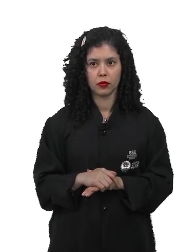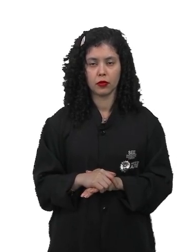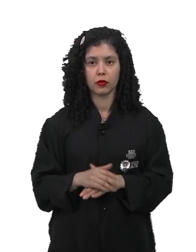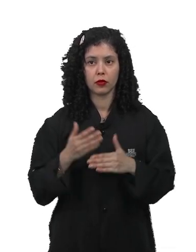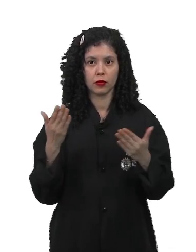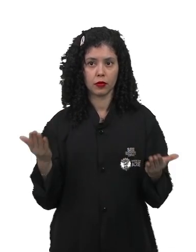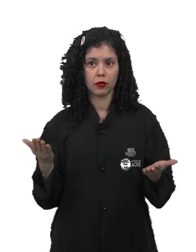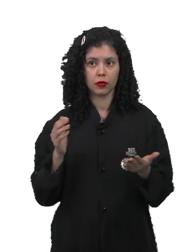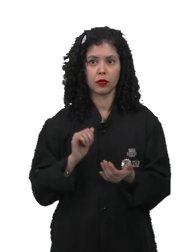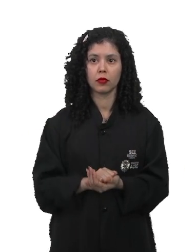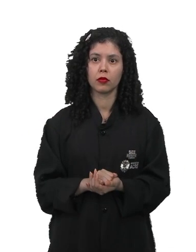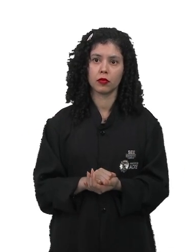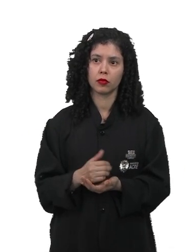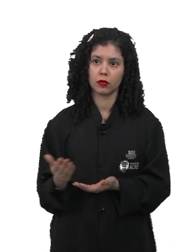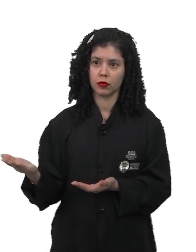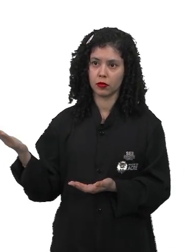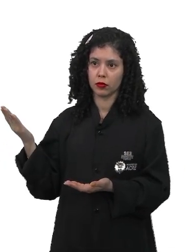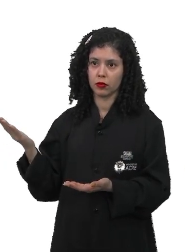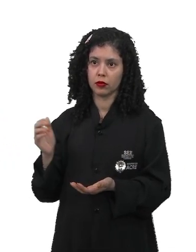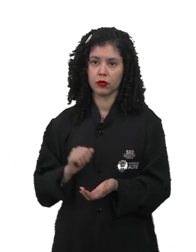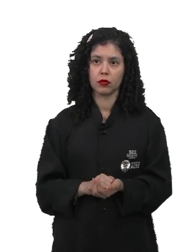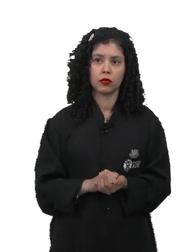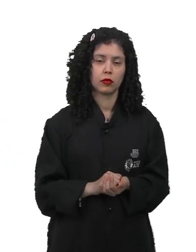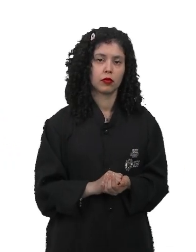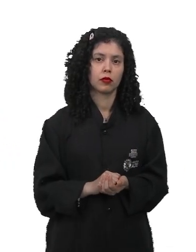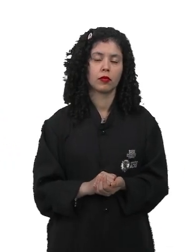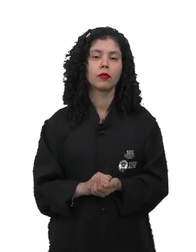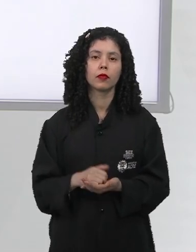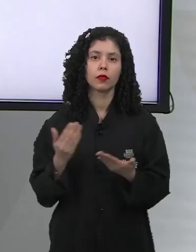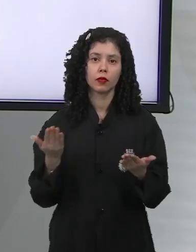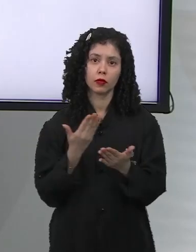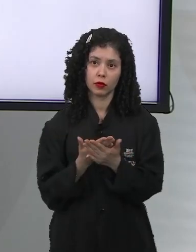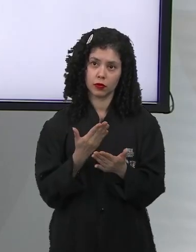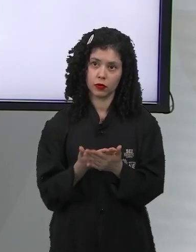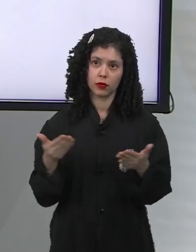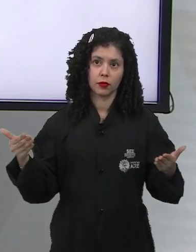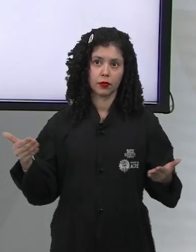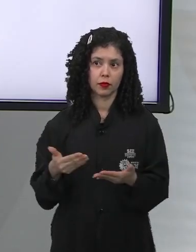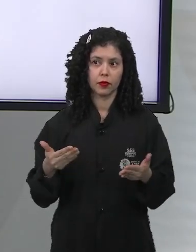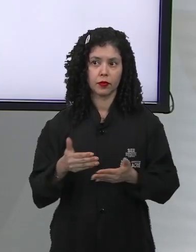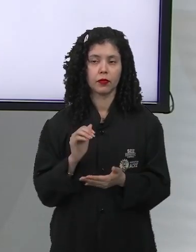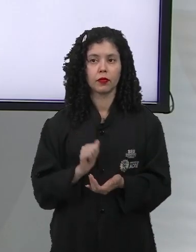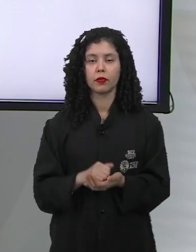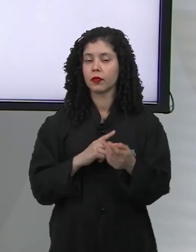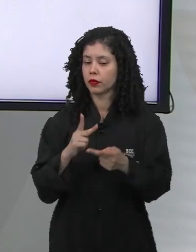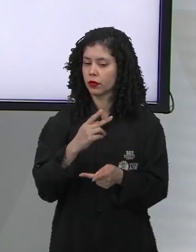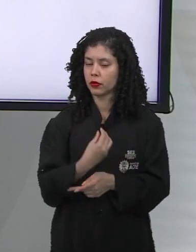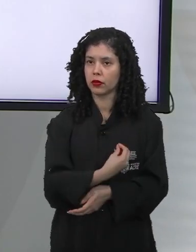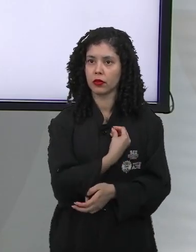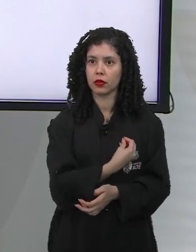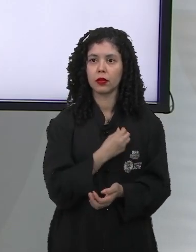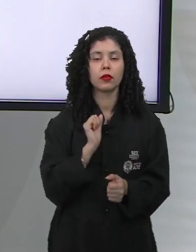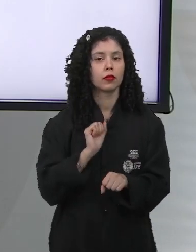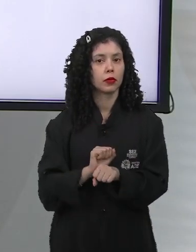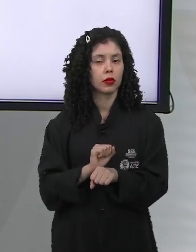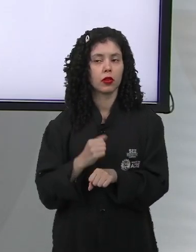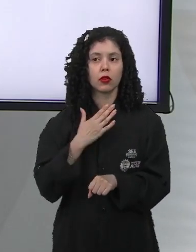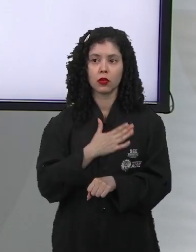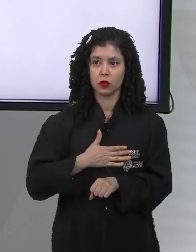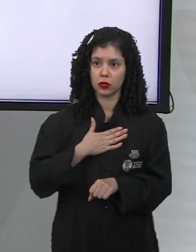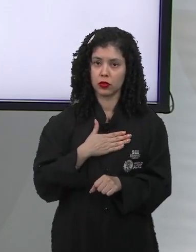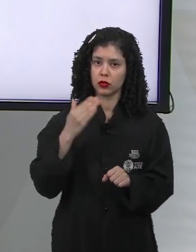Então, gente, essas são as nossas fontes e essa foi a nossa aula de hoje de projeto de vida. Eu espero que vocês